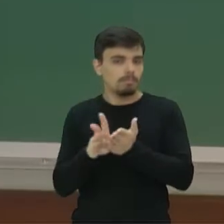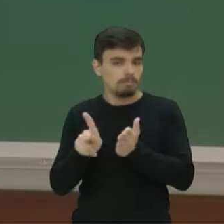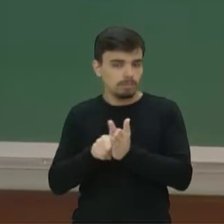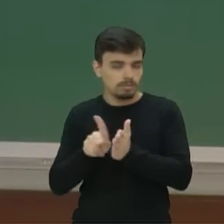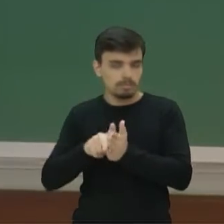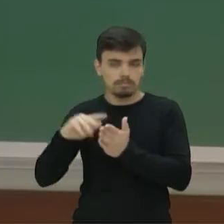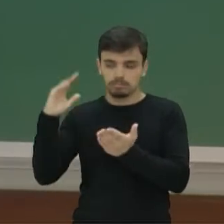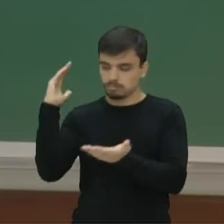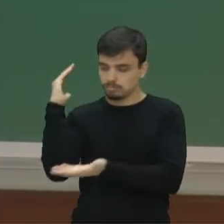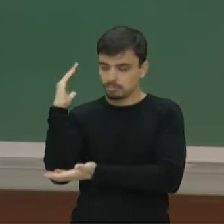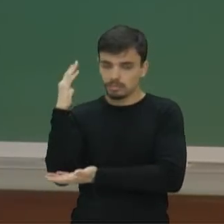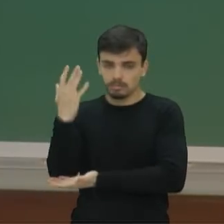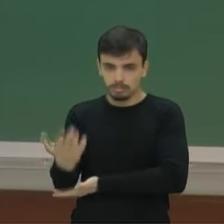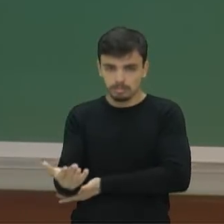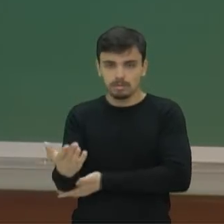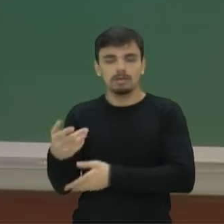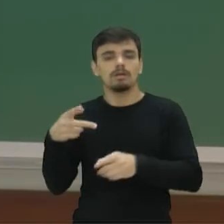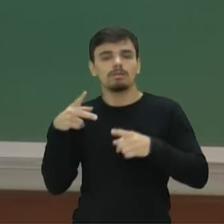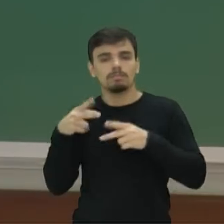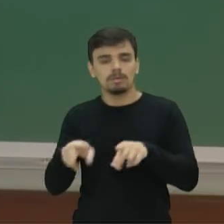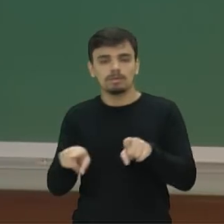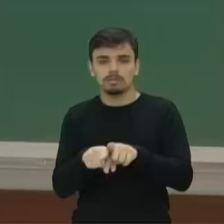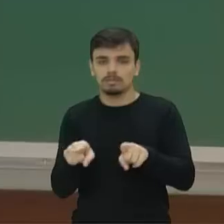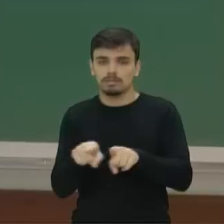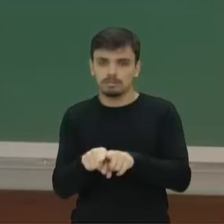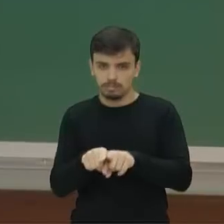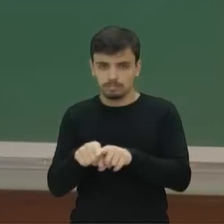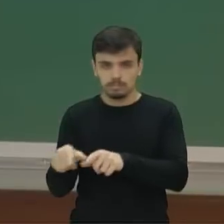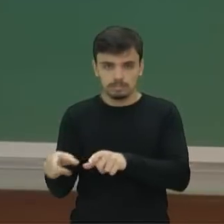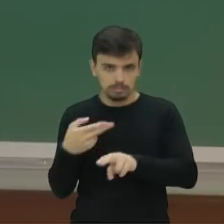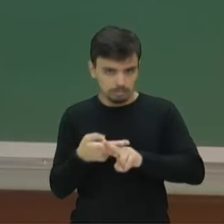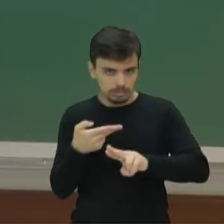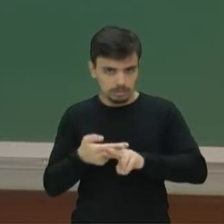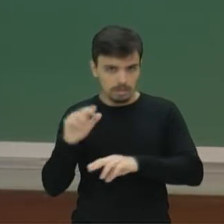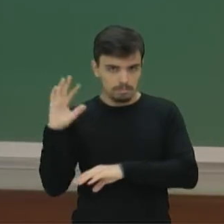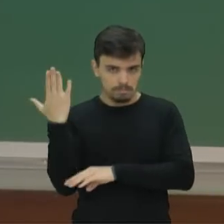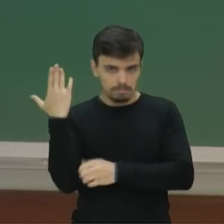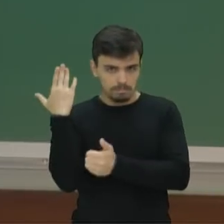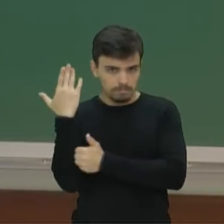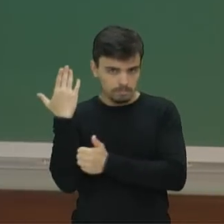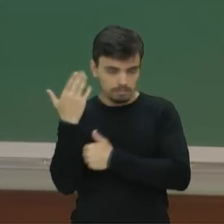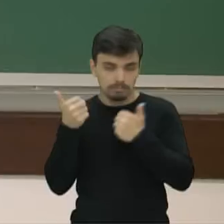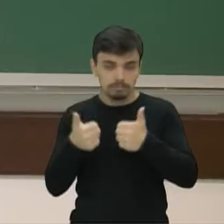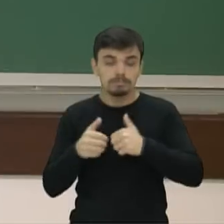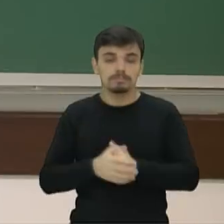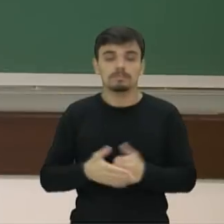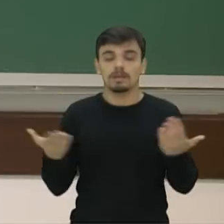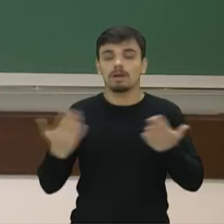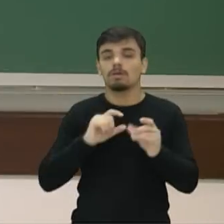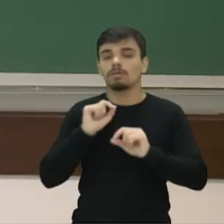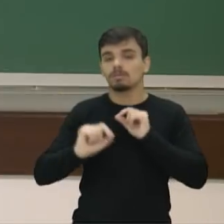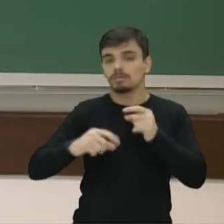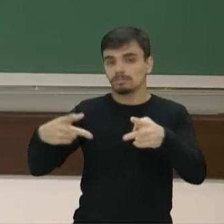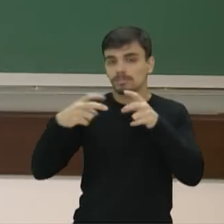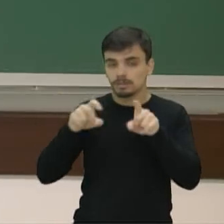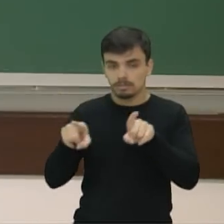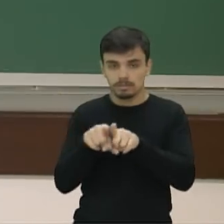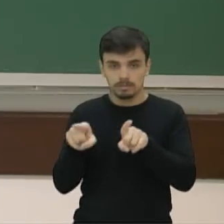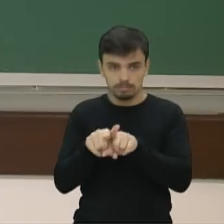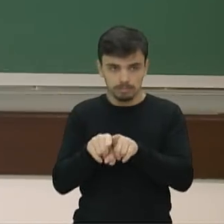seja, o corte, simplesmente pelo corte e pela venda da madeira. Nós também vamos perceber que